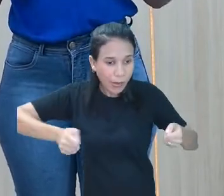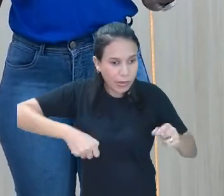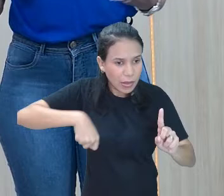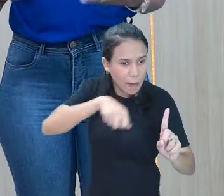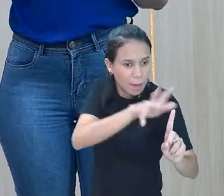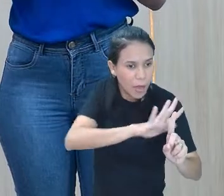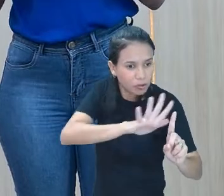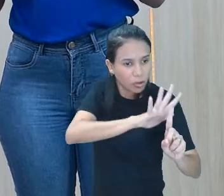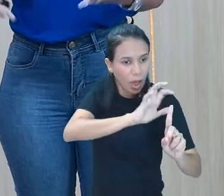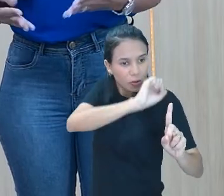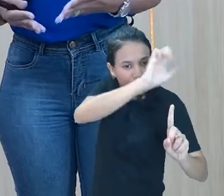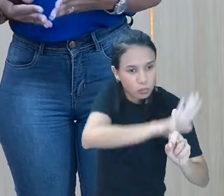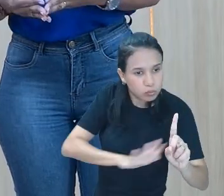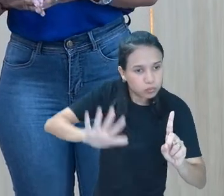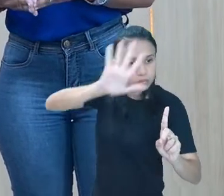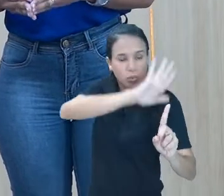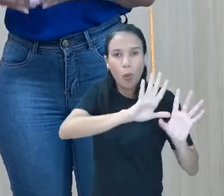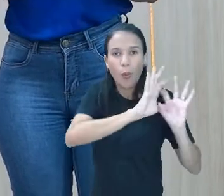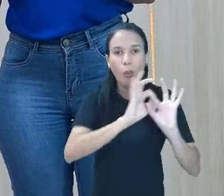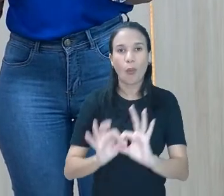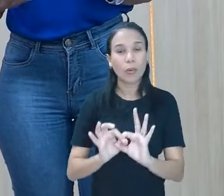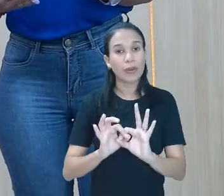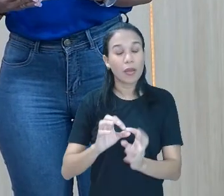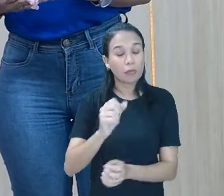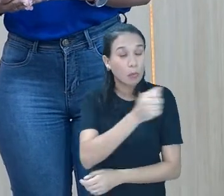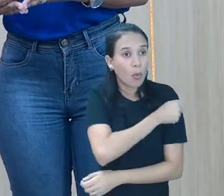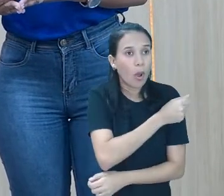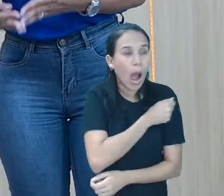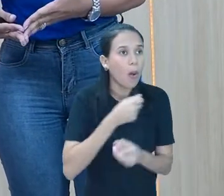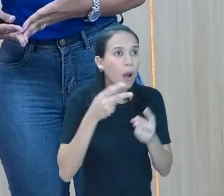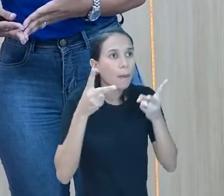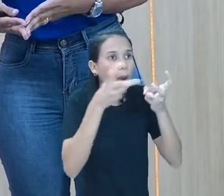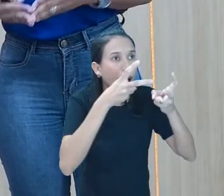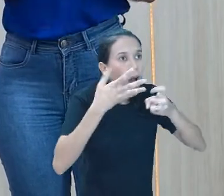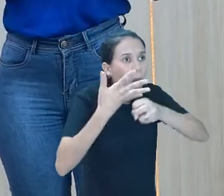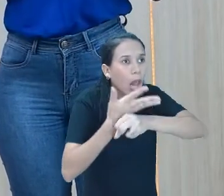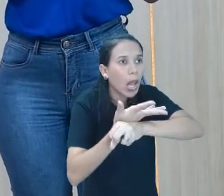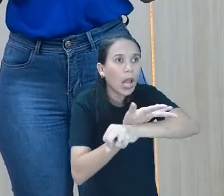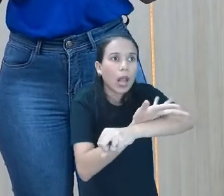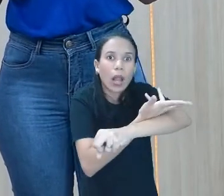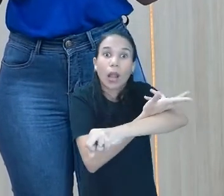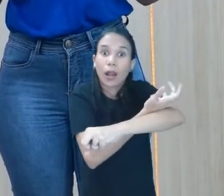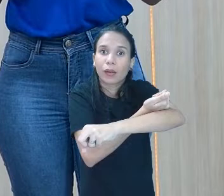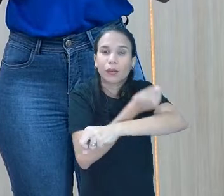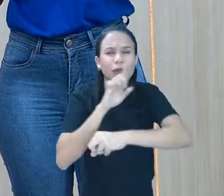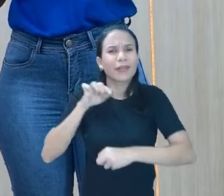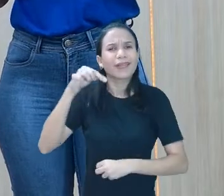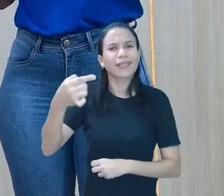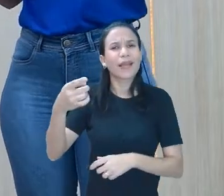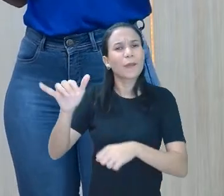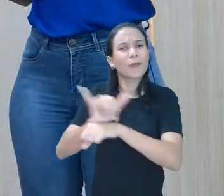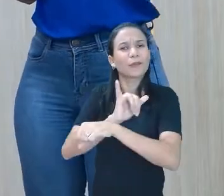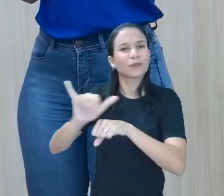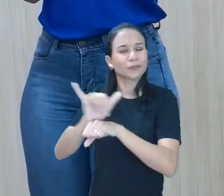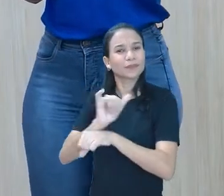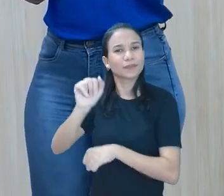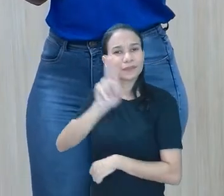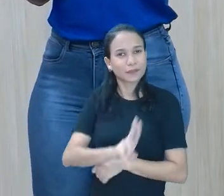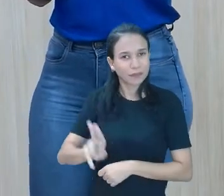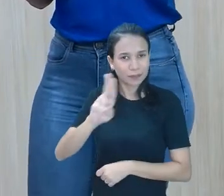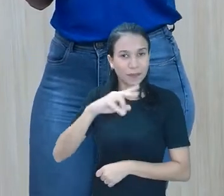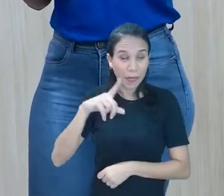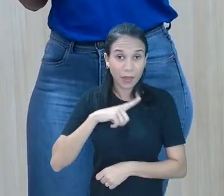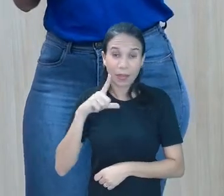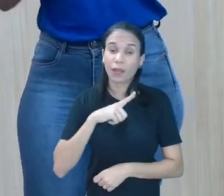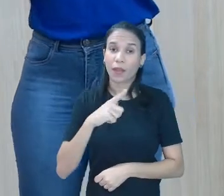personagens, dos cenários, dos contextos, ela vai precipitar emoções importantes, que vai fazer com que depois a estratégia que você vai